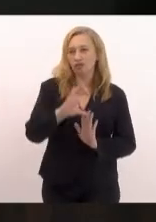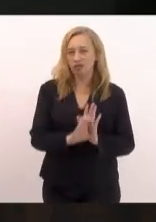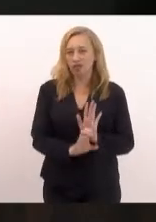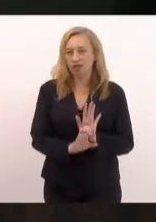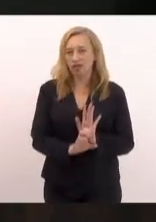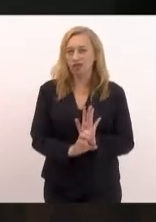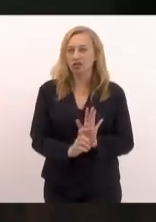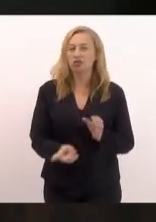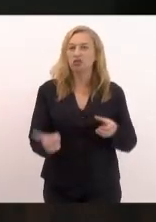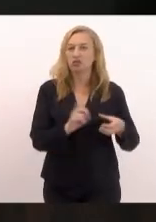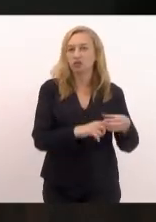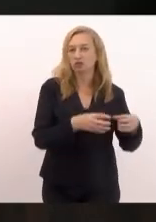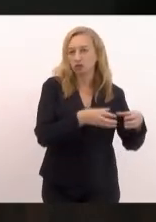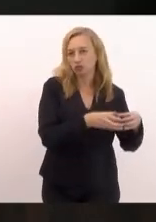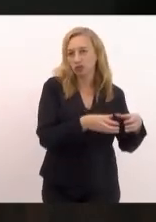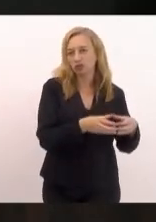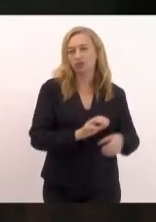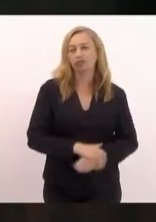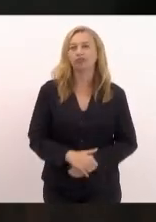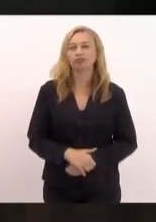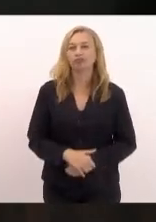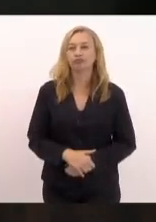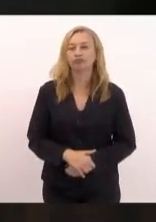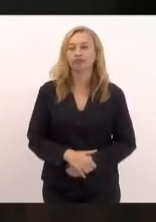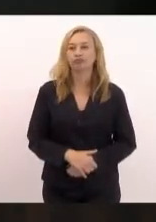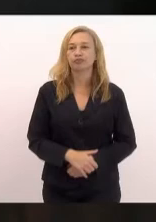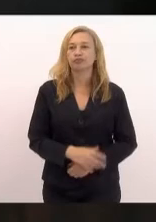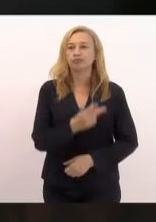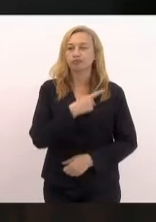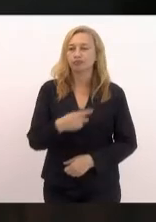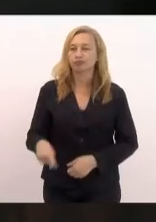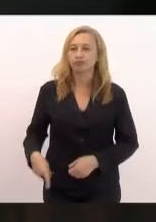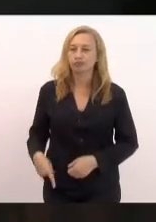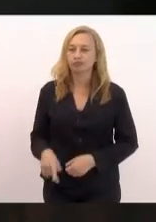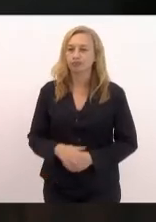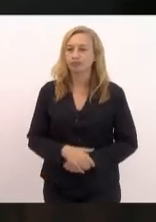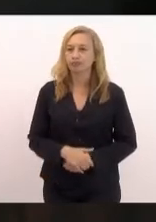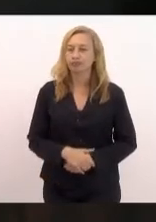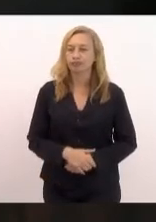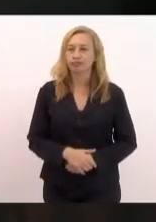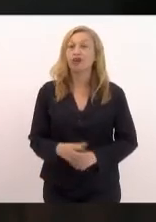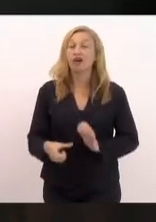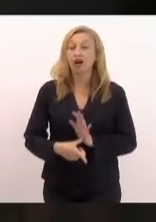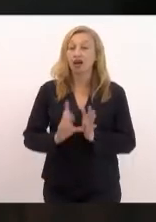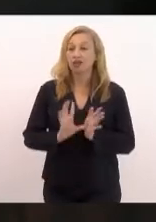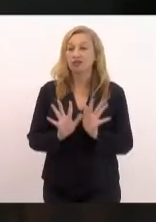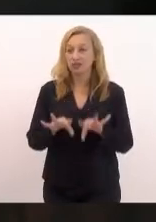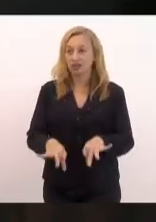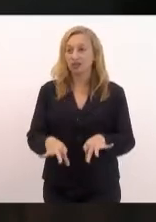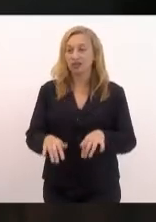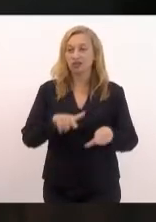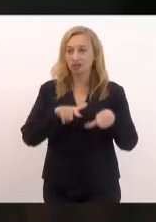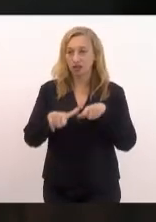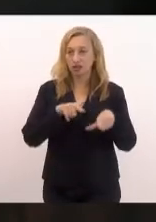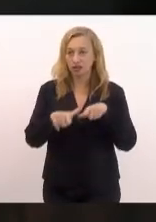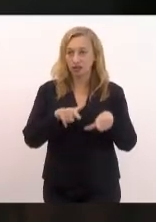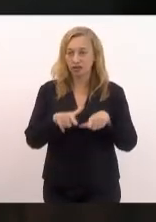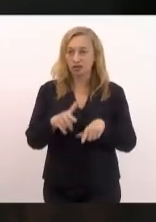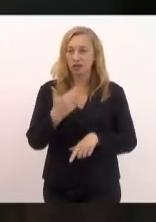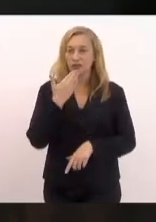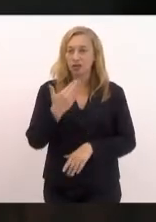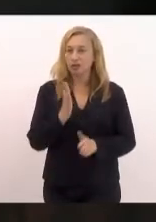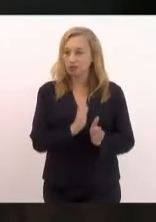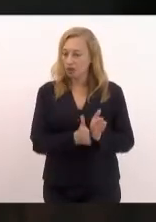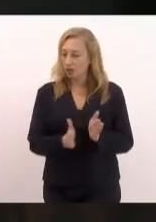emendas e retorna às comissões. A presidência, antes de encerrar os trabalhos e antes de conceder pela